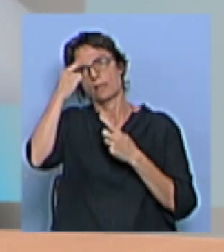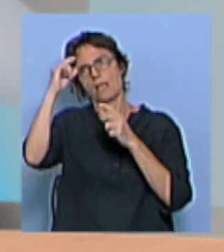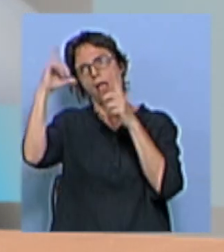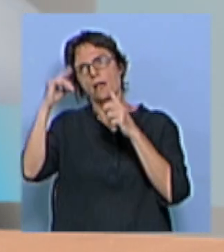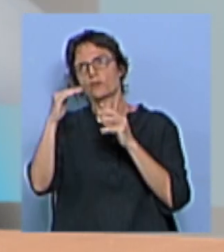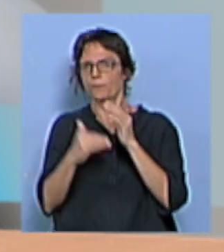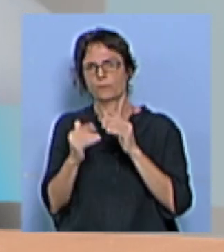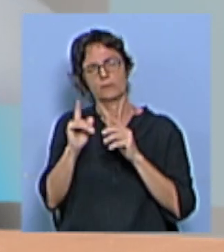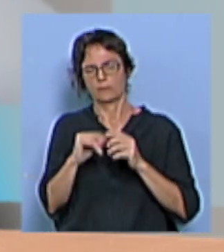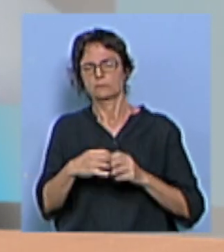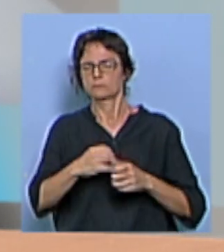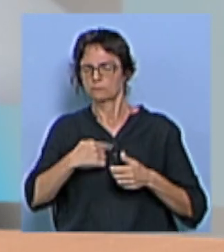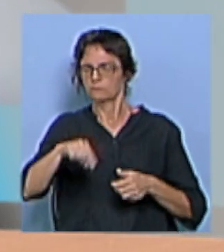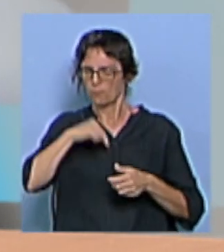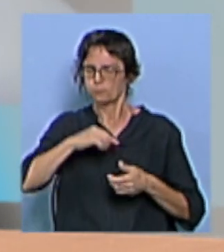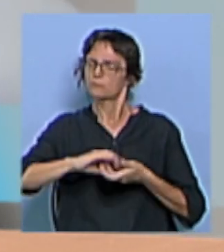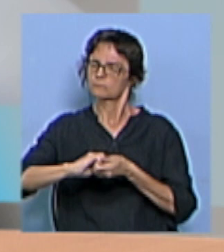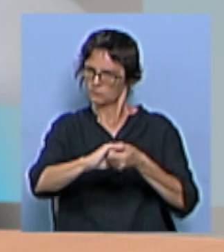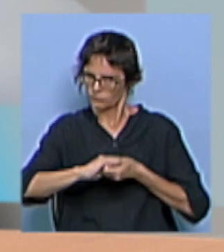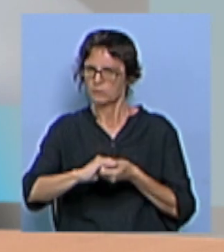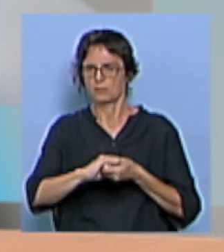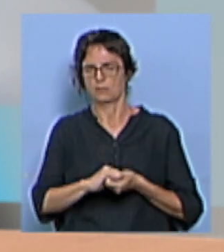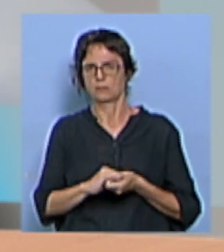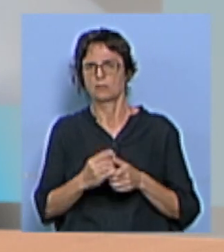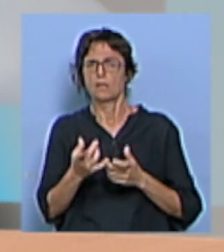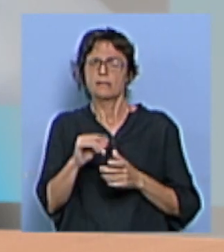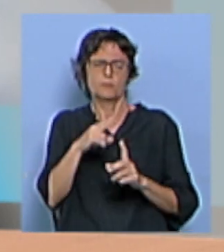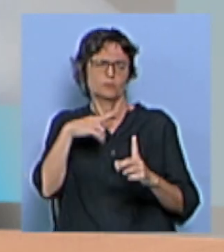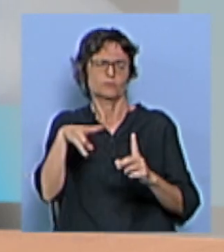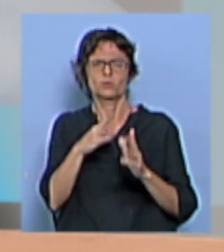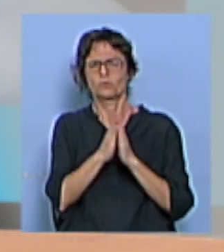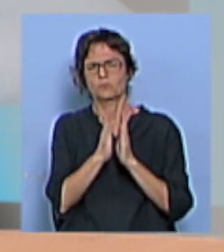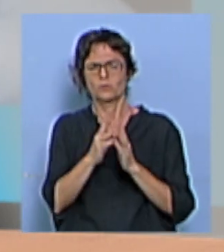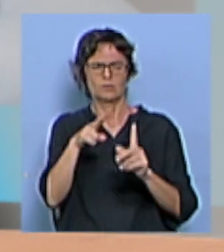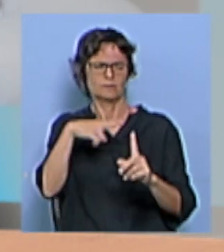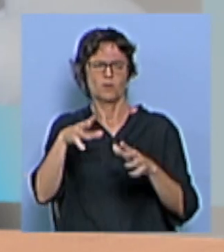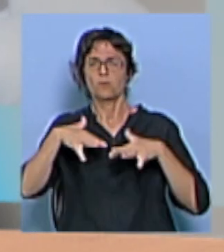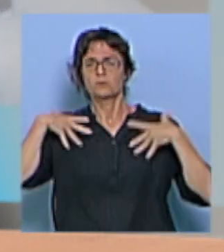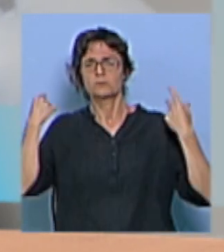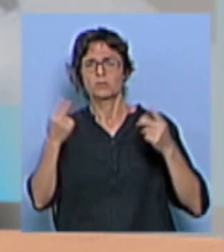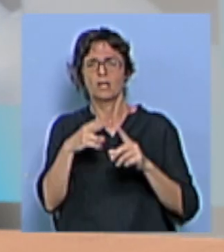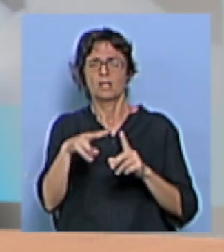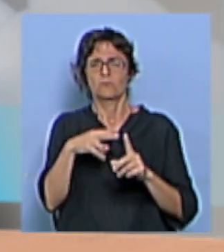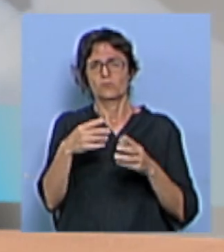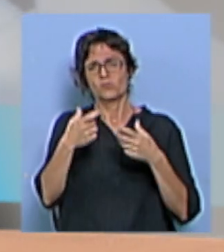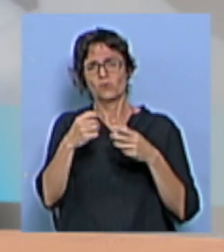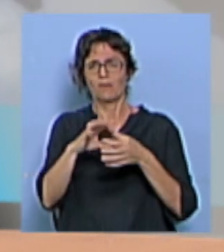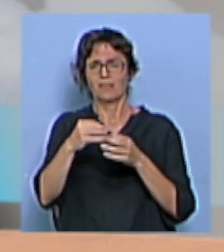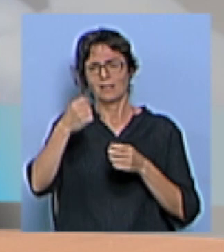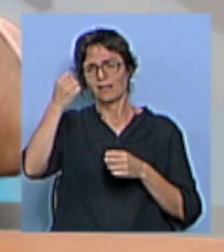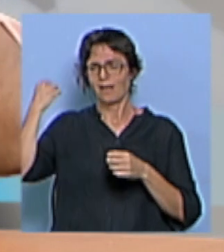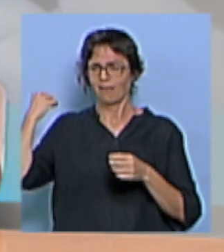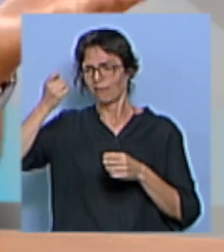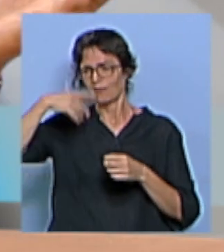E, por outro lado, depois pode haver a visão espiritual, religiosa, um humanismo profundo, digamos, pode